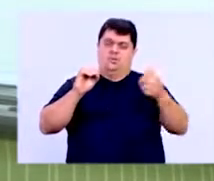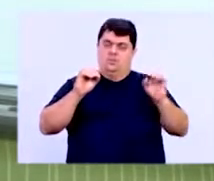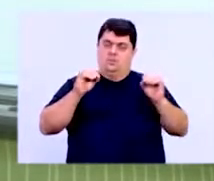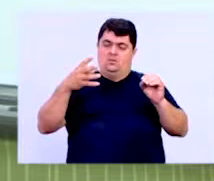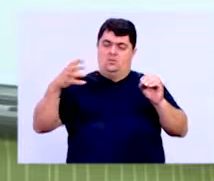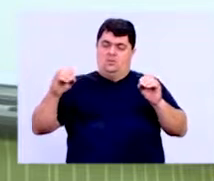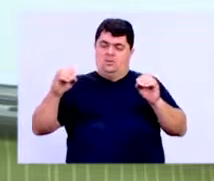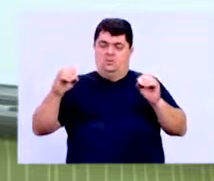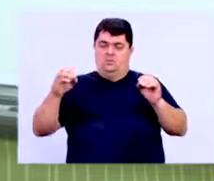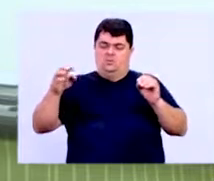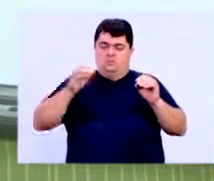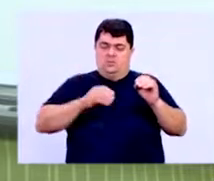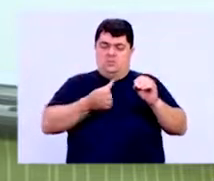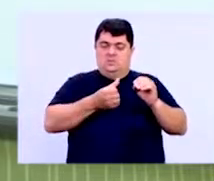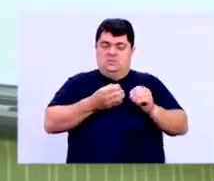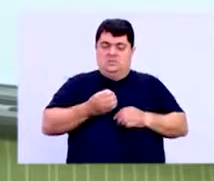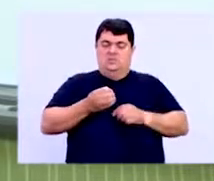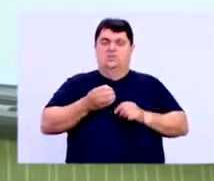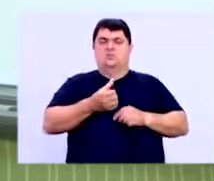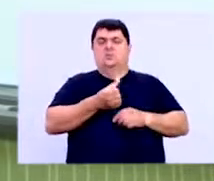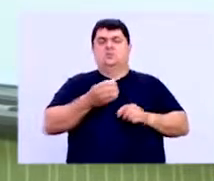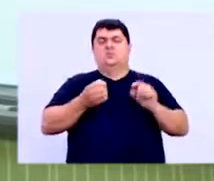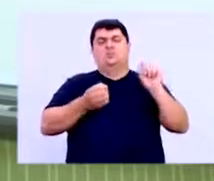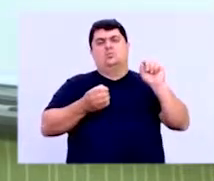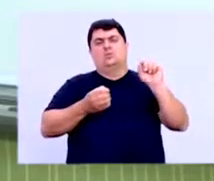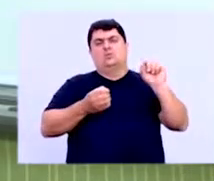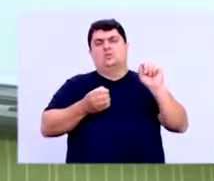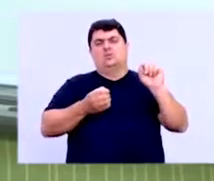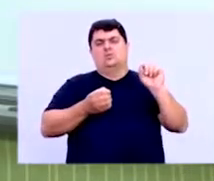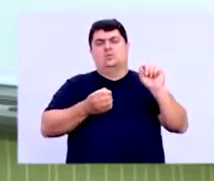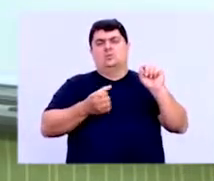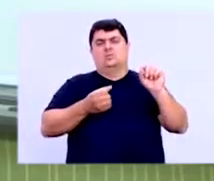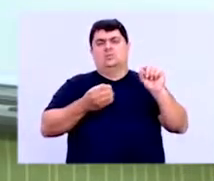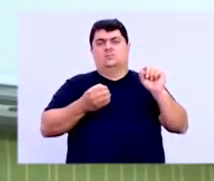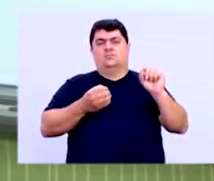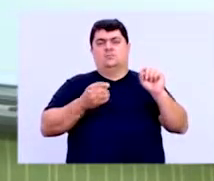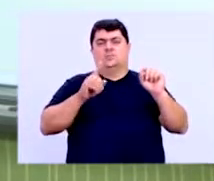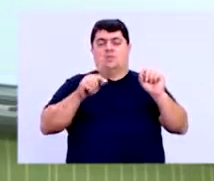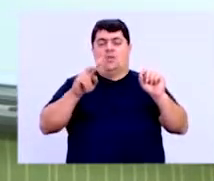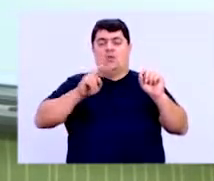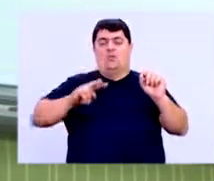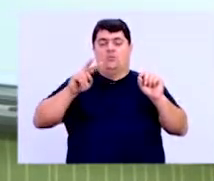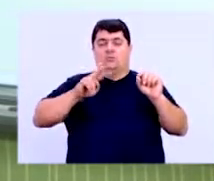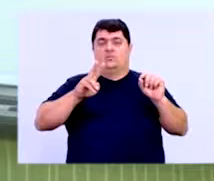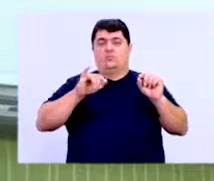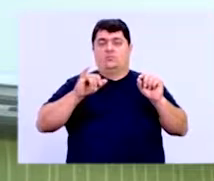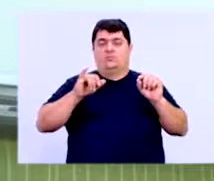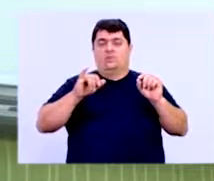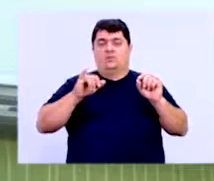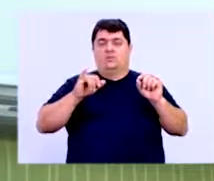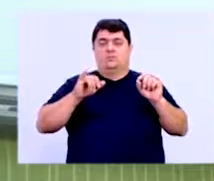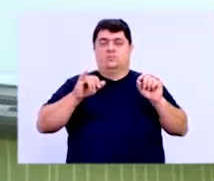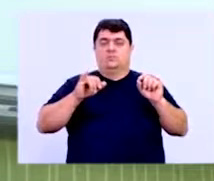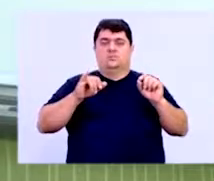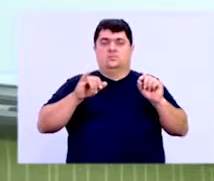sobrou 60. O que é esse 60? Esse 60 é o valor que sobrou